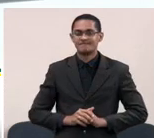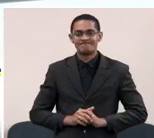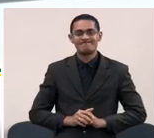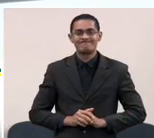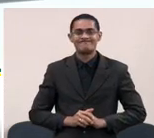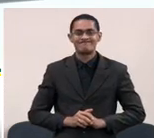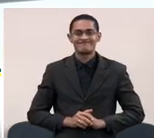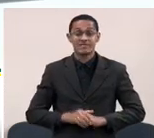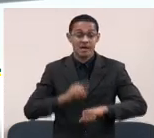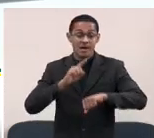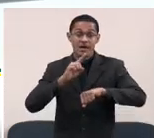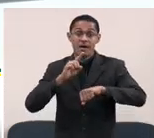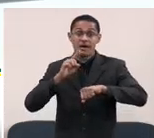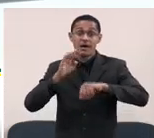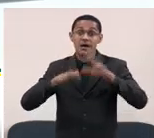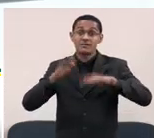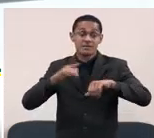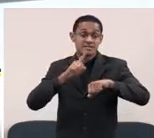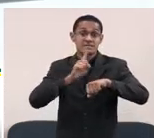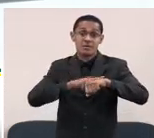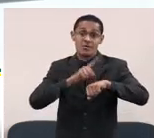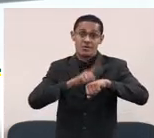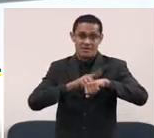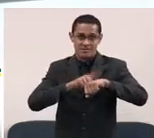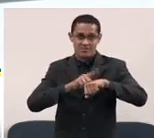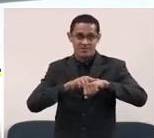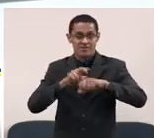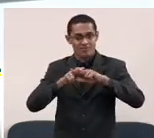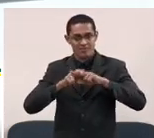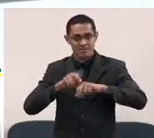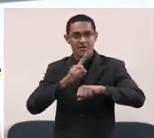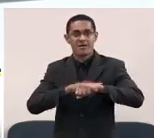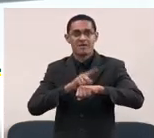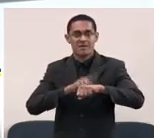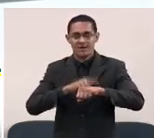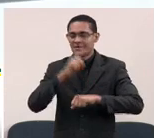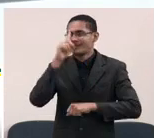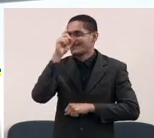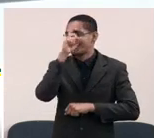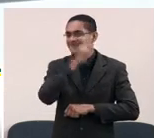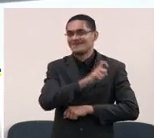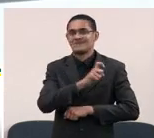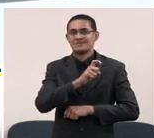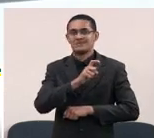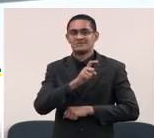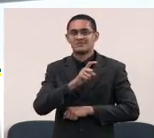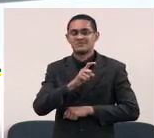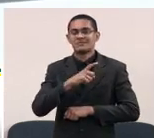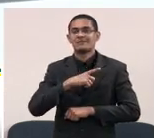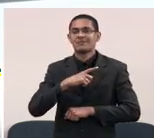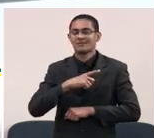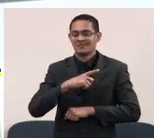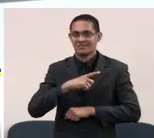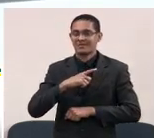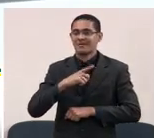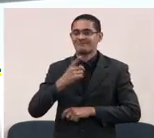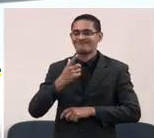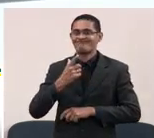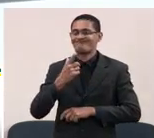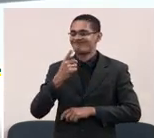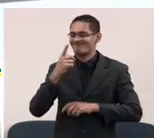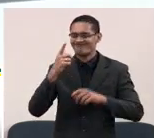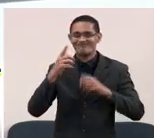depende muito do horário para chegar nessa comunidade, que é muito difícil, as ondas são muito altas, deputada Marília.